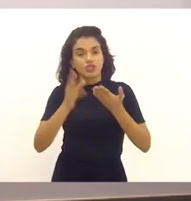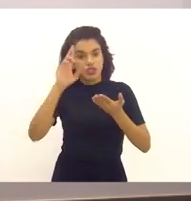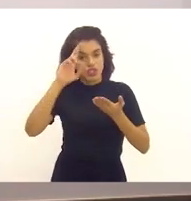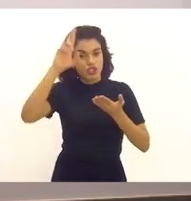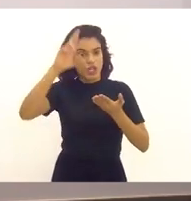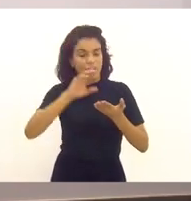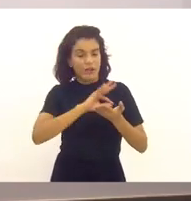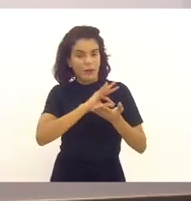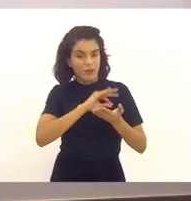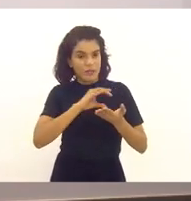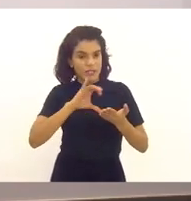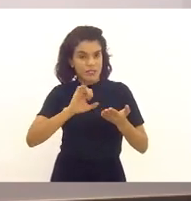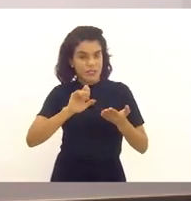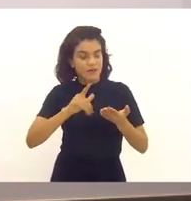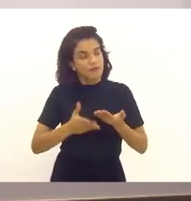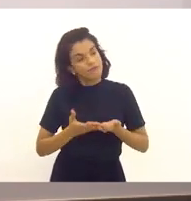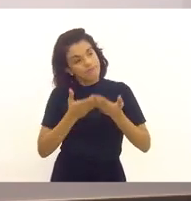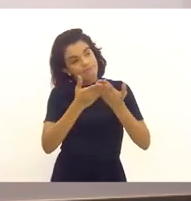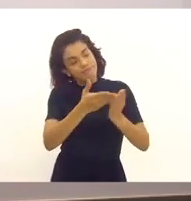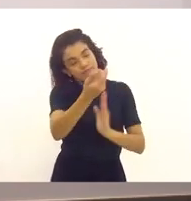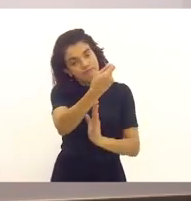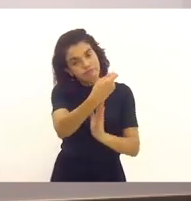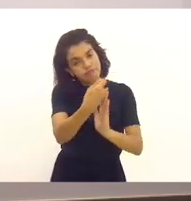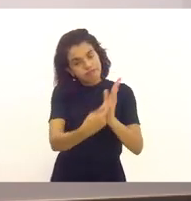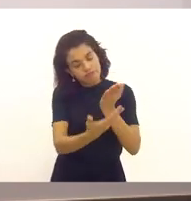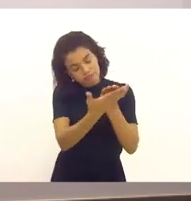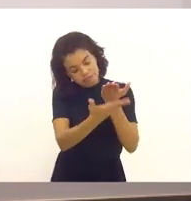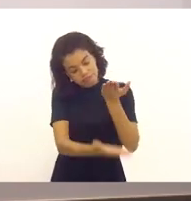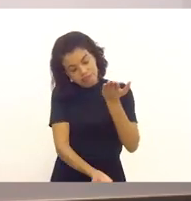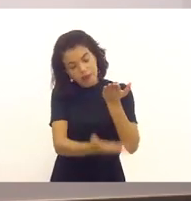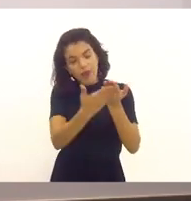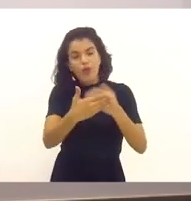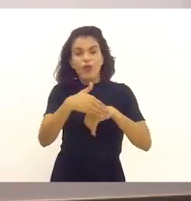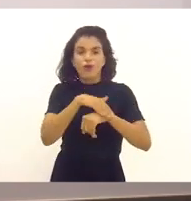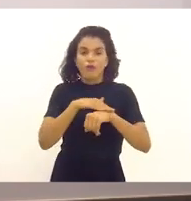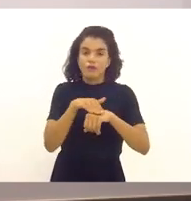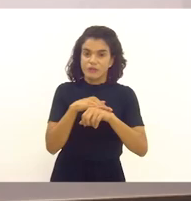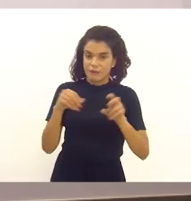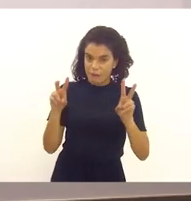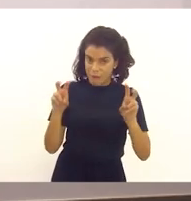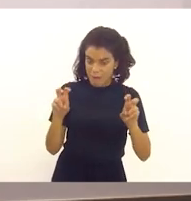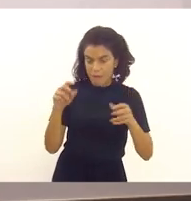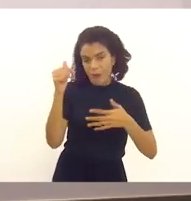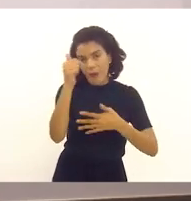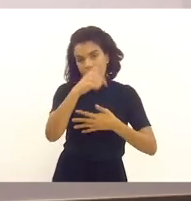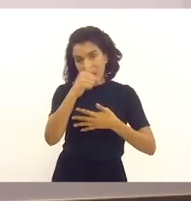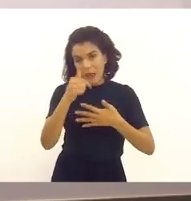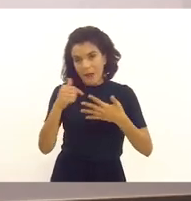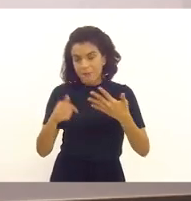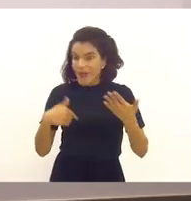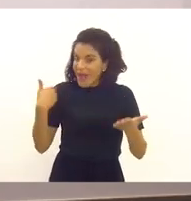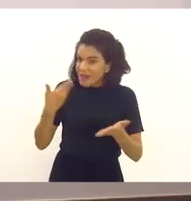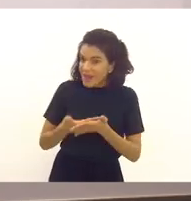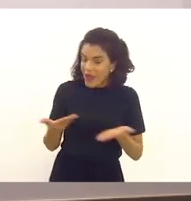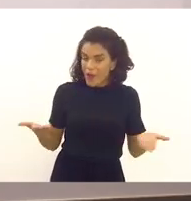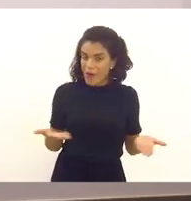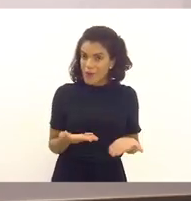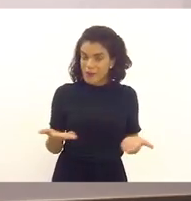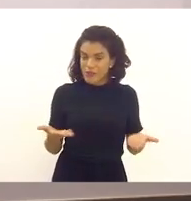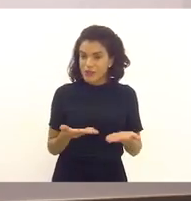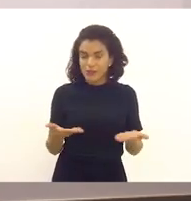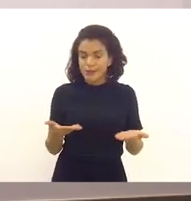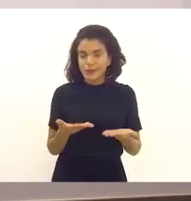e entregava esses relatos E conversava sobre esse assunto E aí essas questões gente até hoje elas